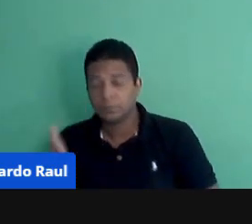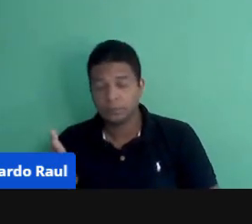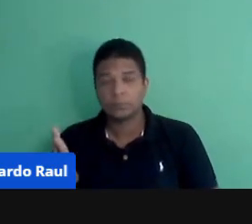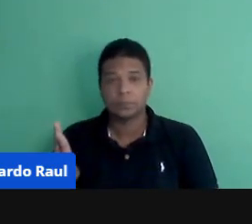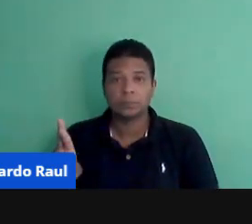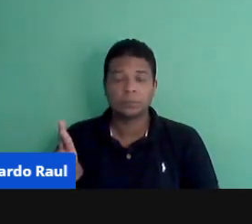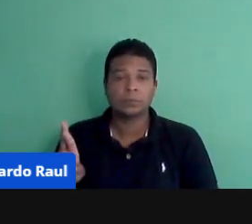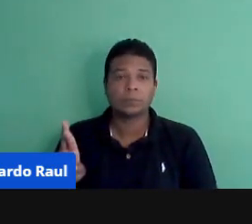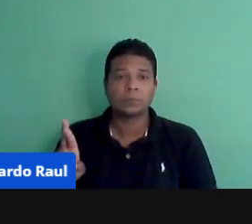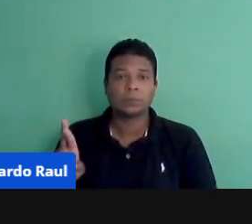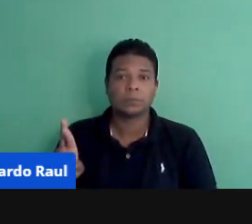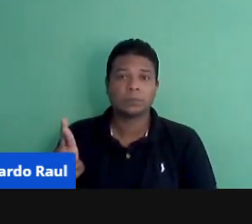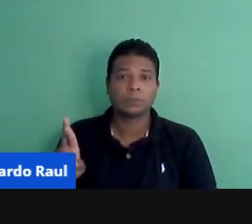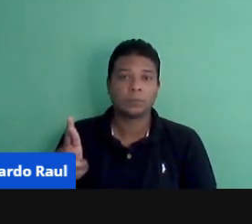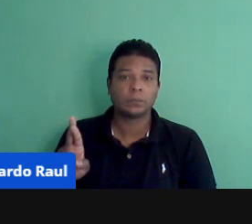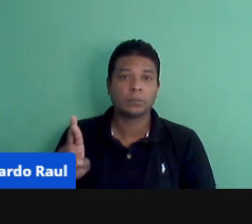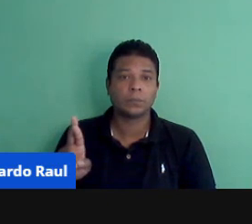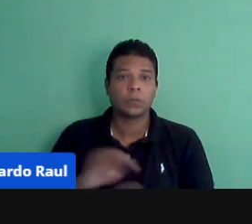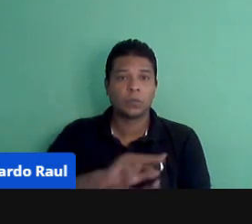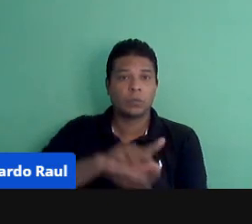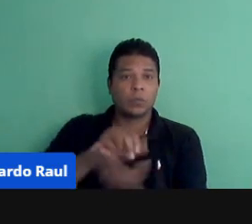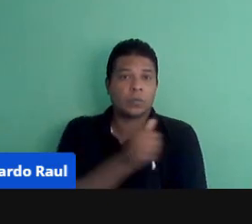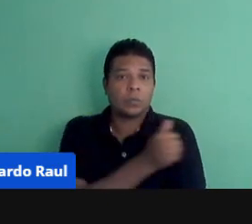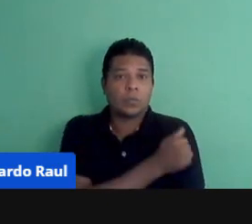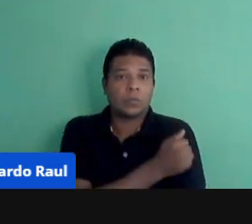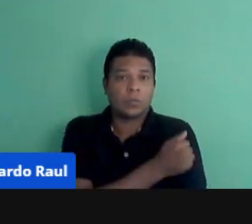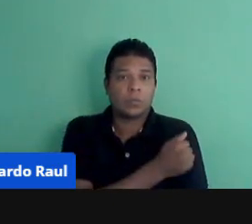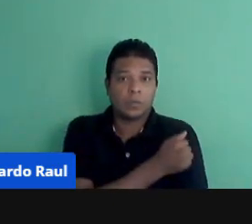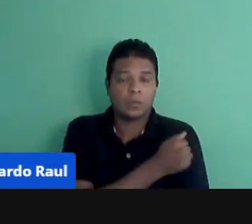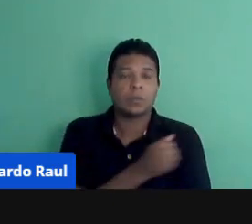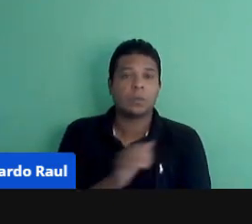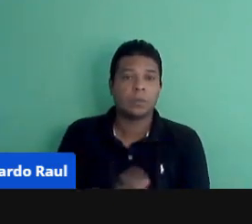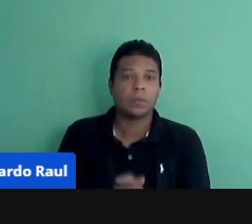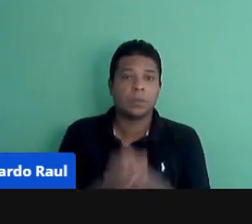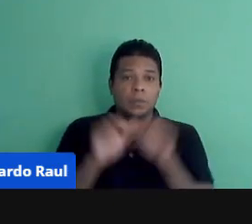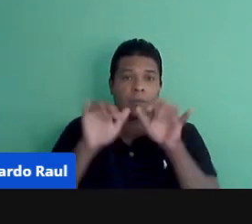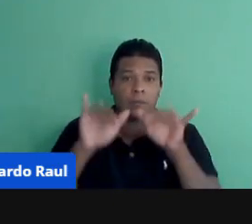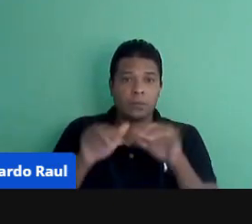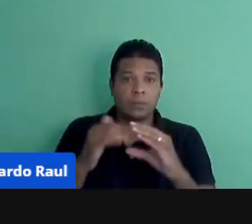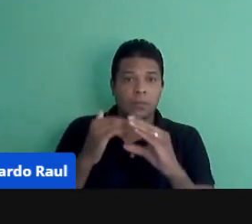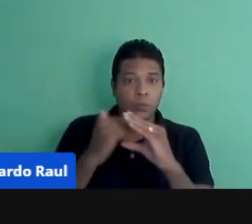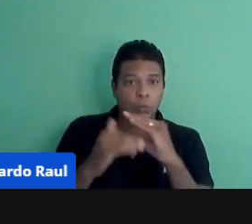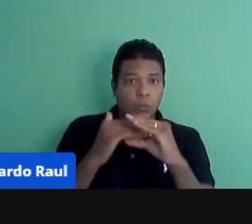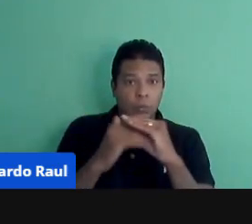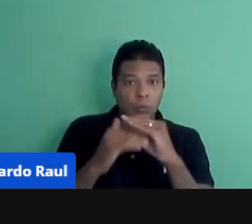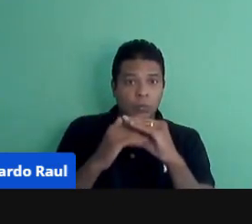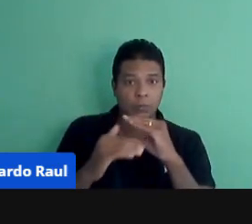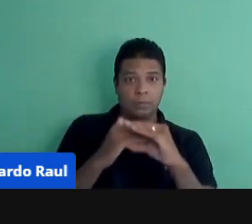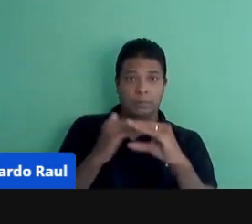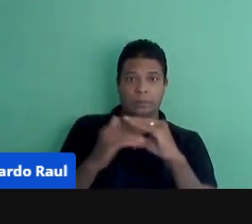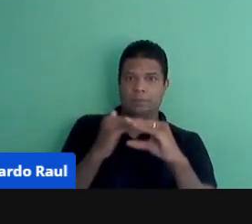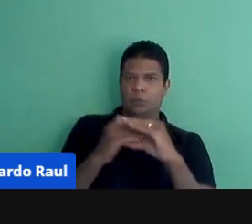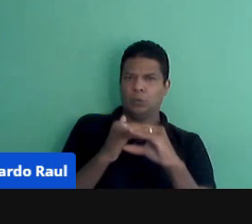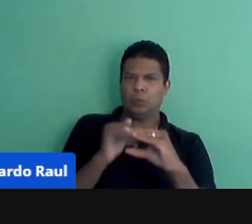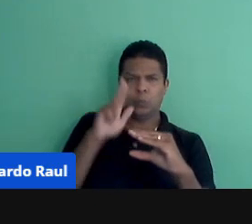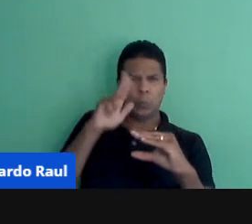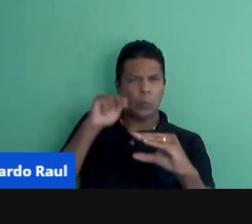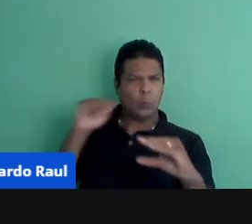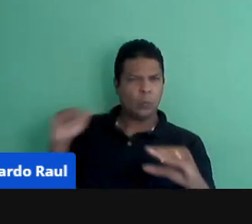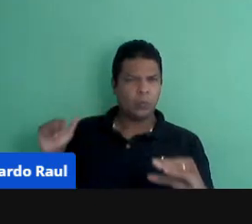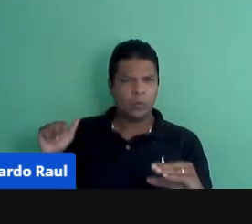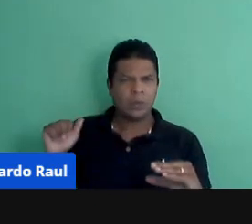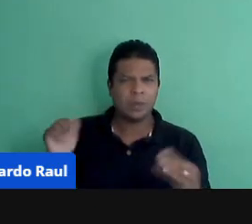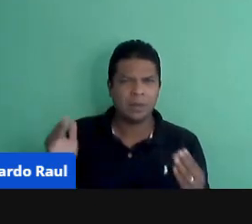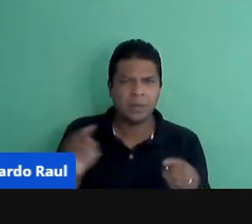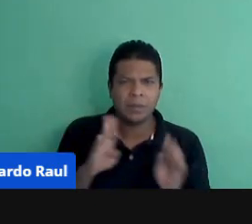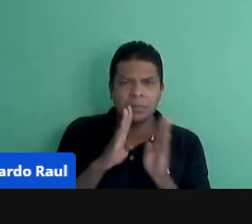tenho um número muito grande de alunos que eu atendo pelo Messenger, o que para mim foi uma surpresa. Eu nunca imaginei que eu